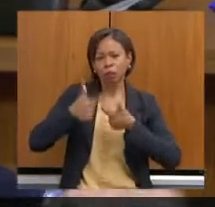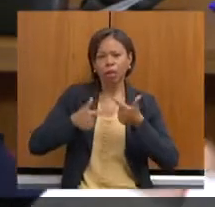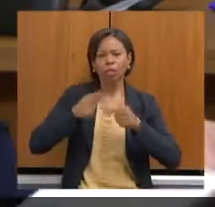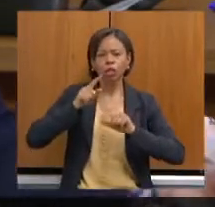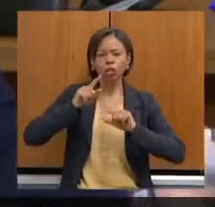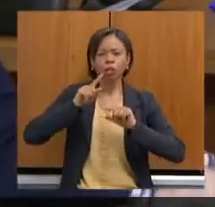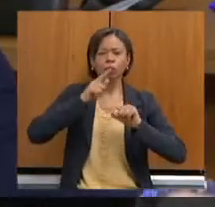artesanais